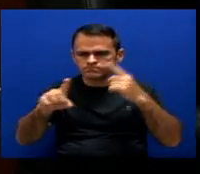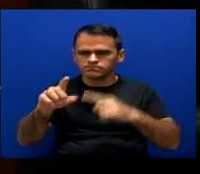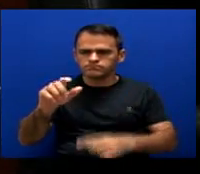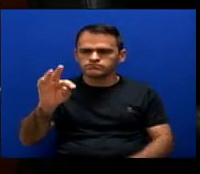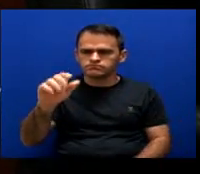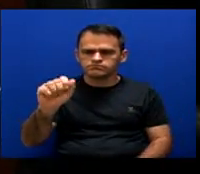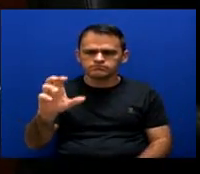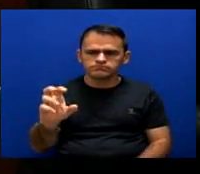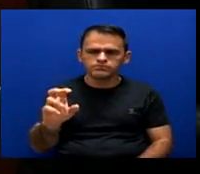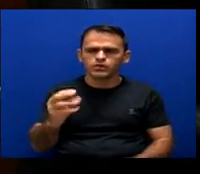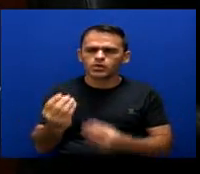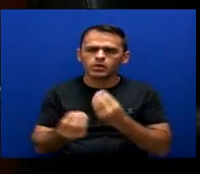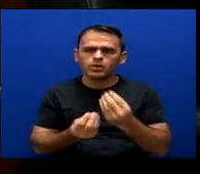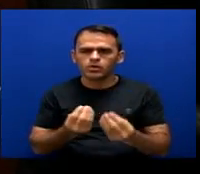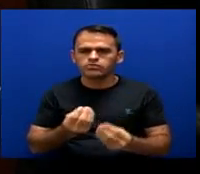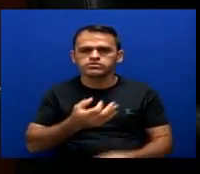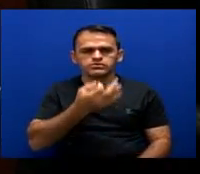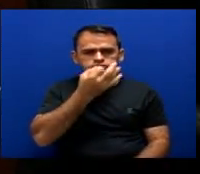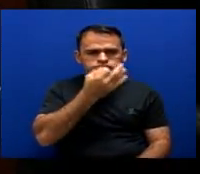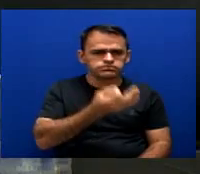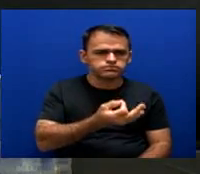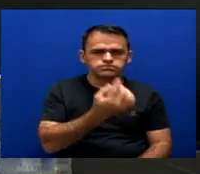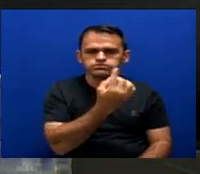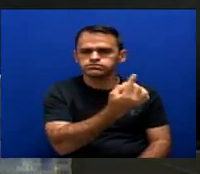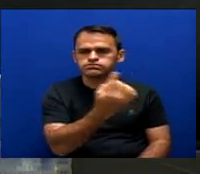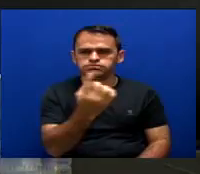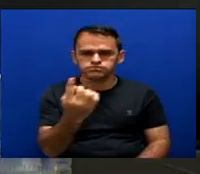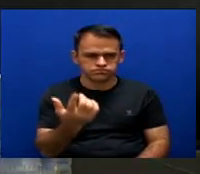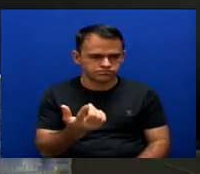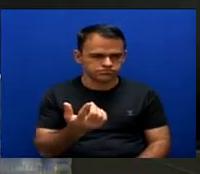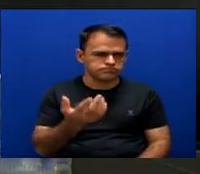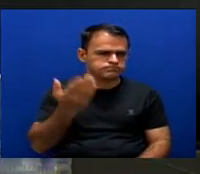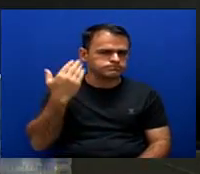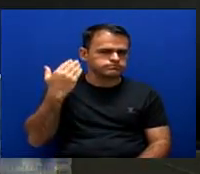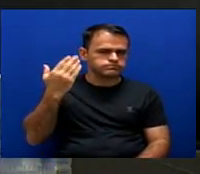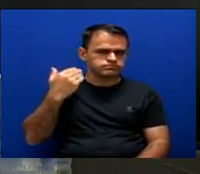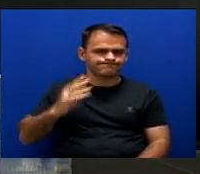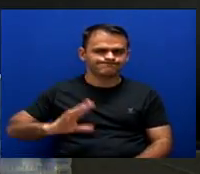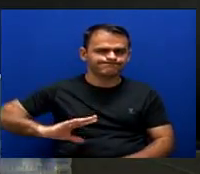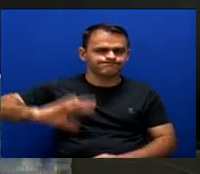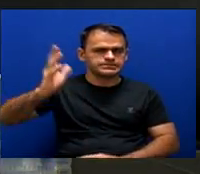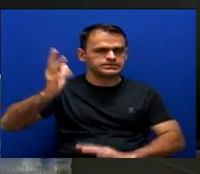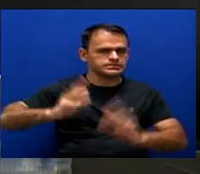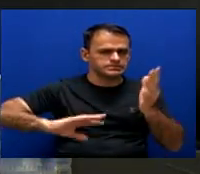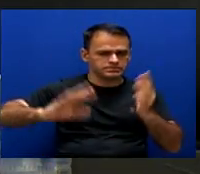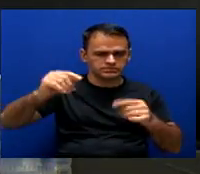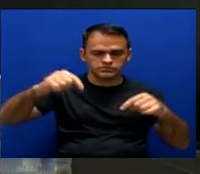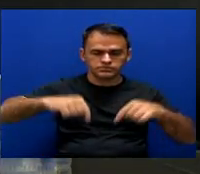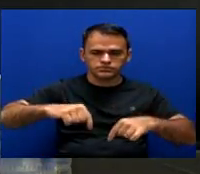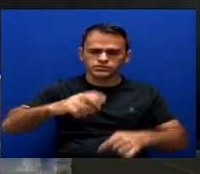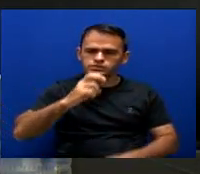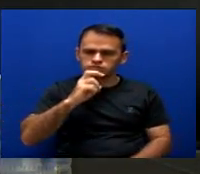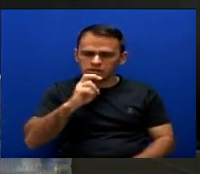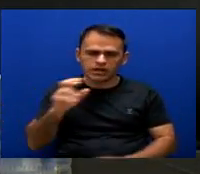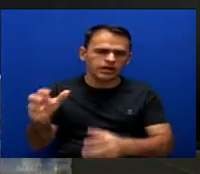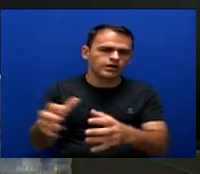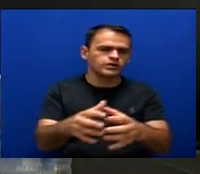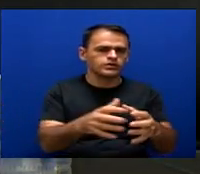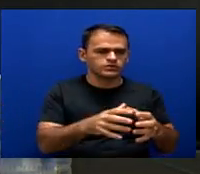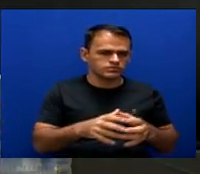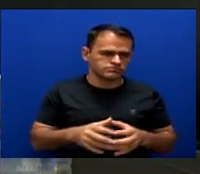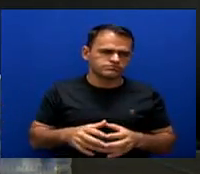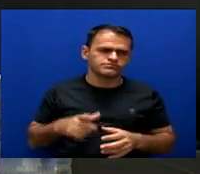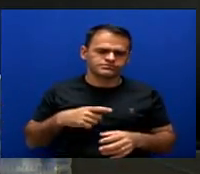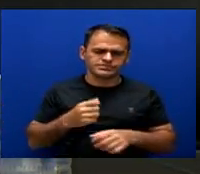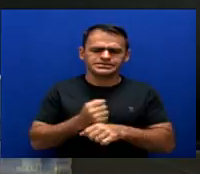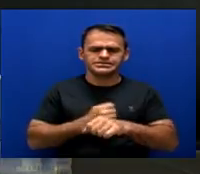de ouvir o que aconteceu em sorocaba de todas as entidades e todos os envolvidos pois são quatro